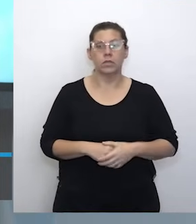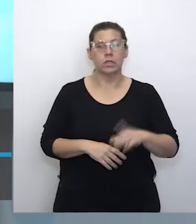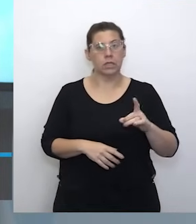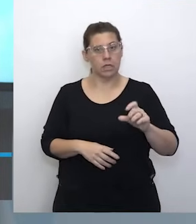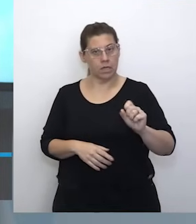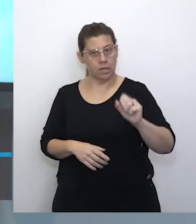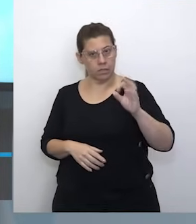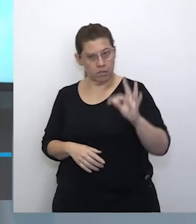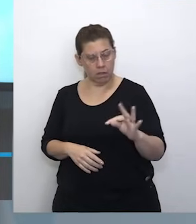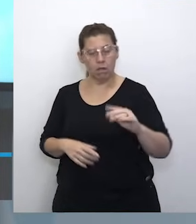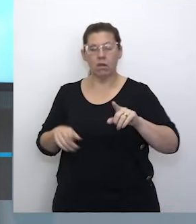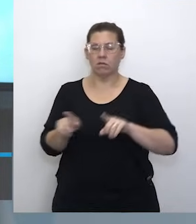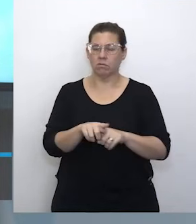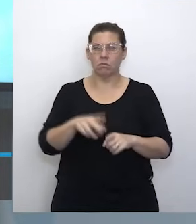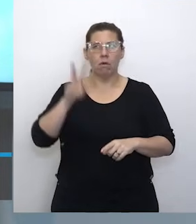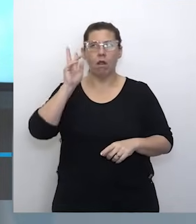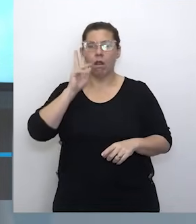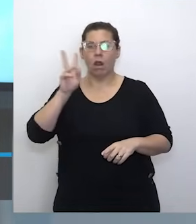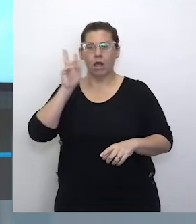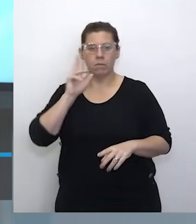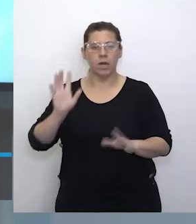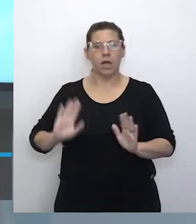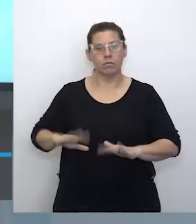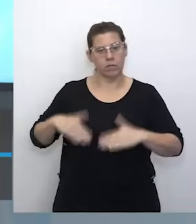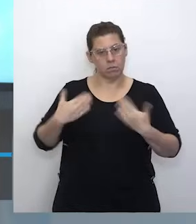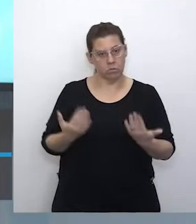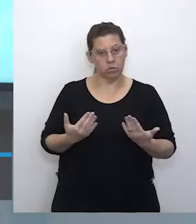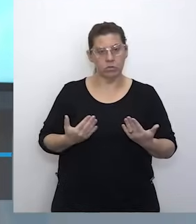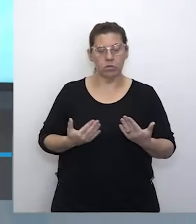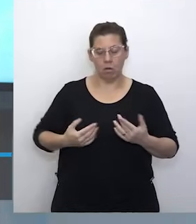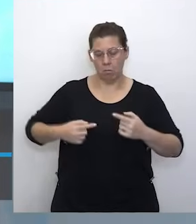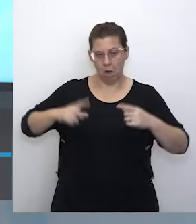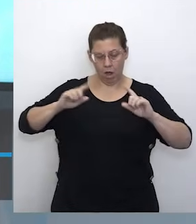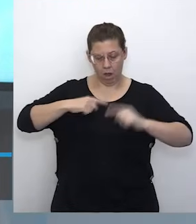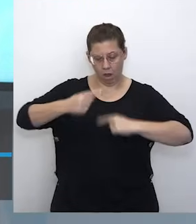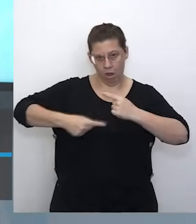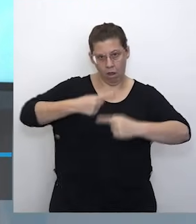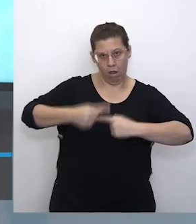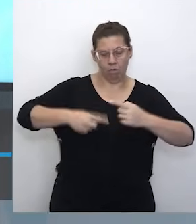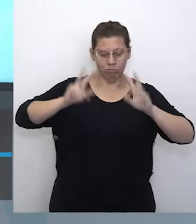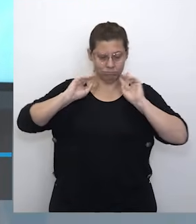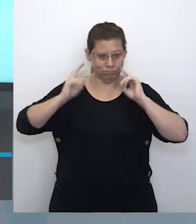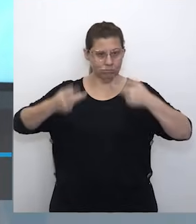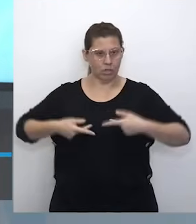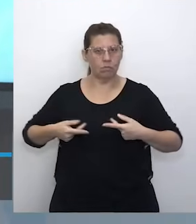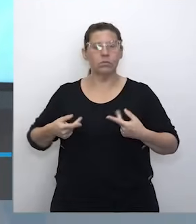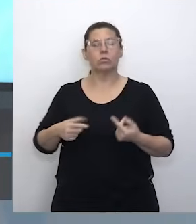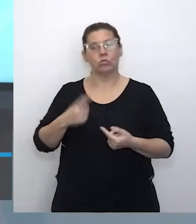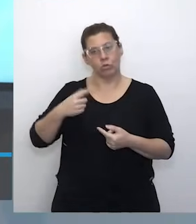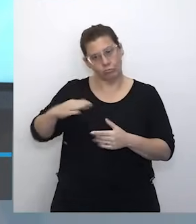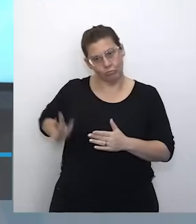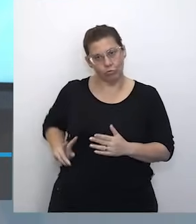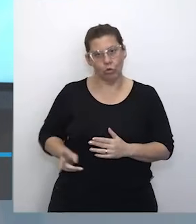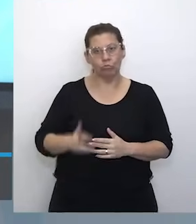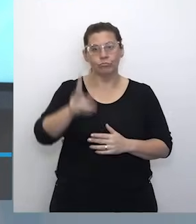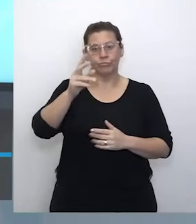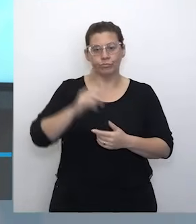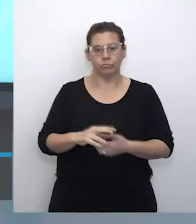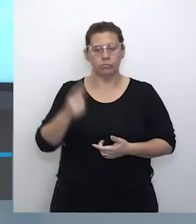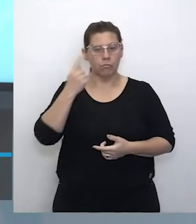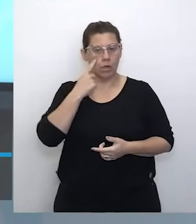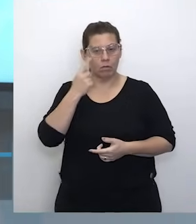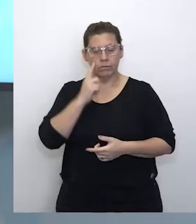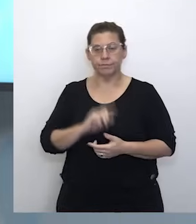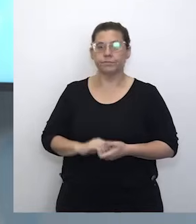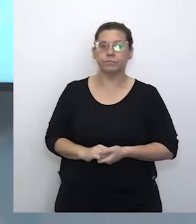gente vai dar essa retomada sobre reprodução e aí quando chegar na reprodução humana de novo, a gente toca o barco daí, tá bom? Bom, então vamos